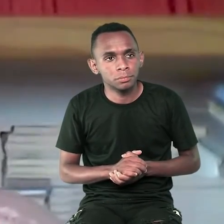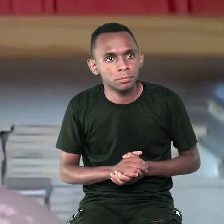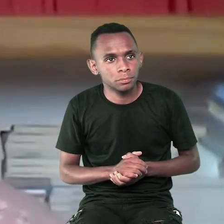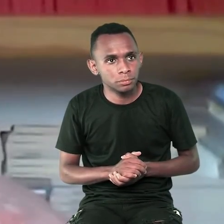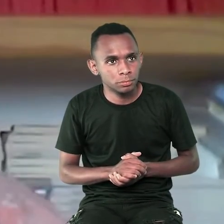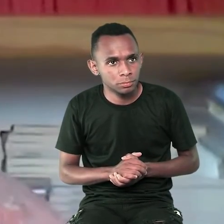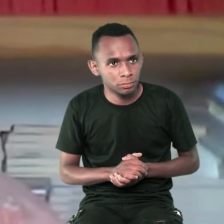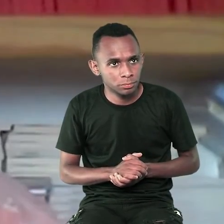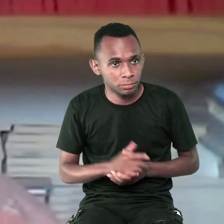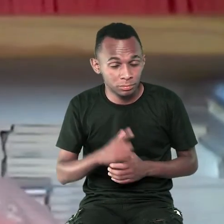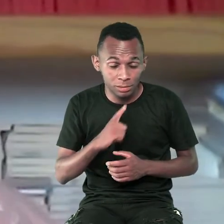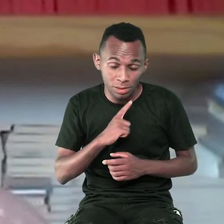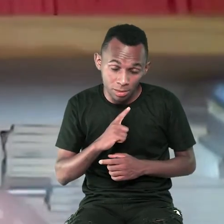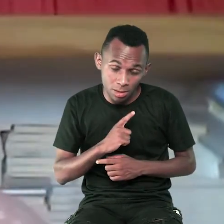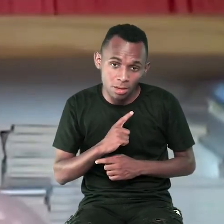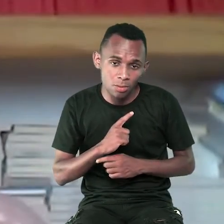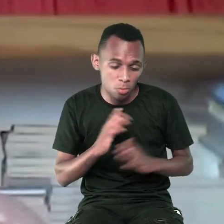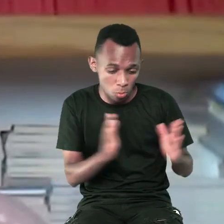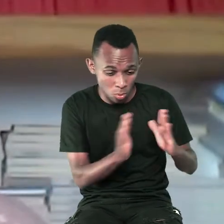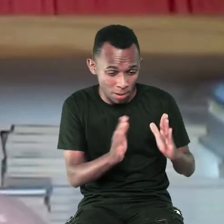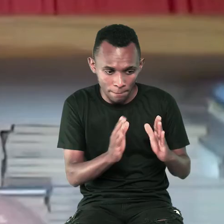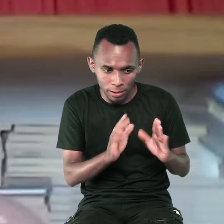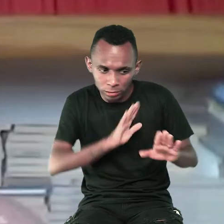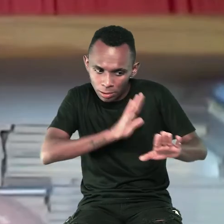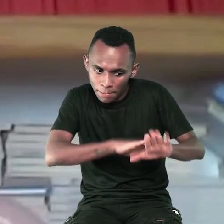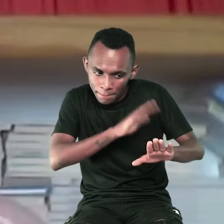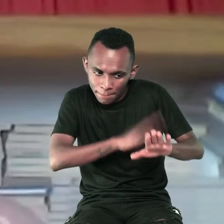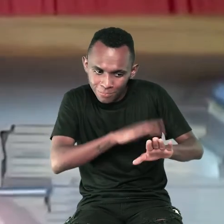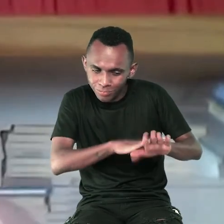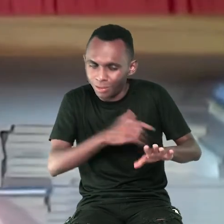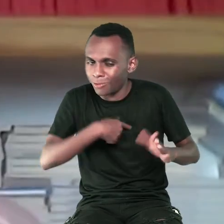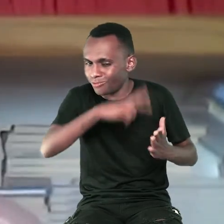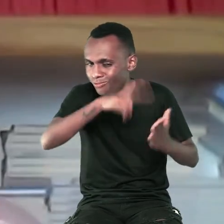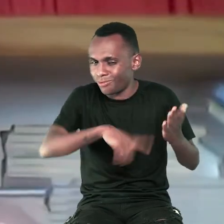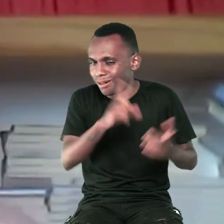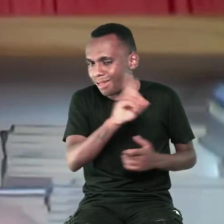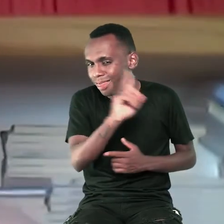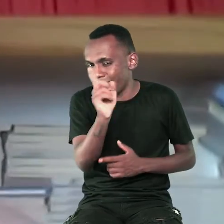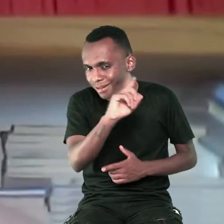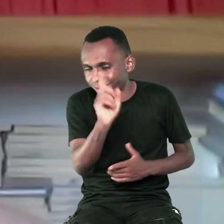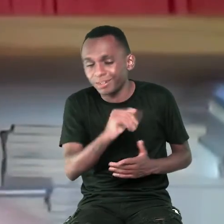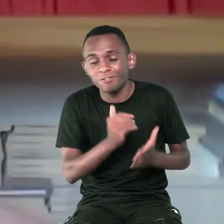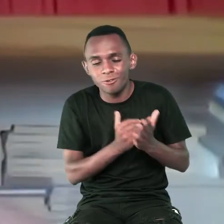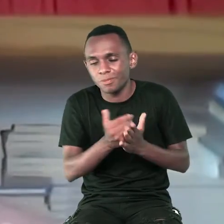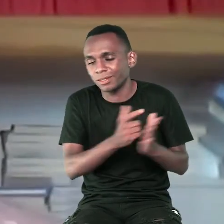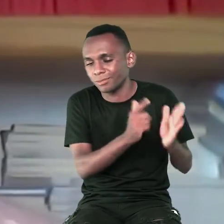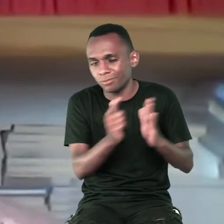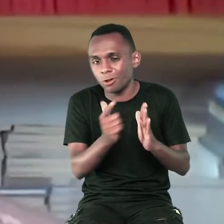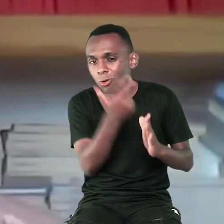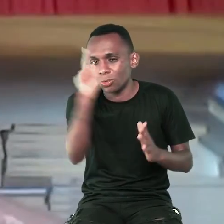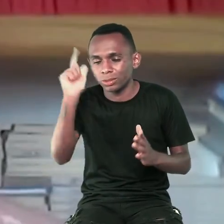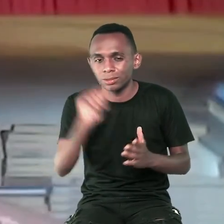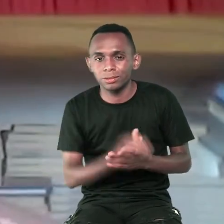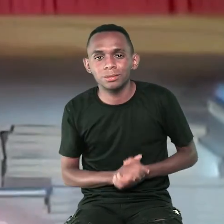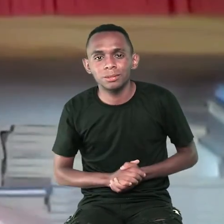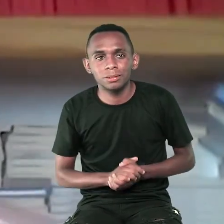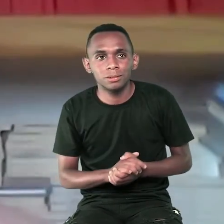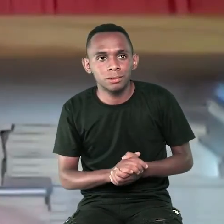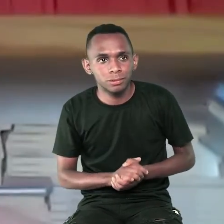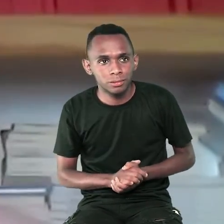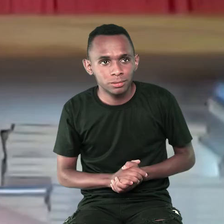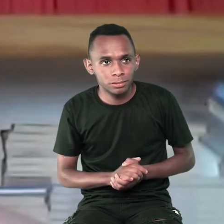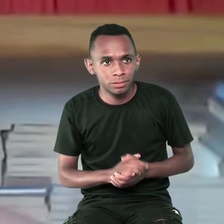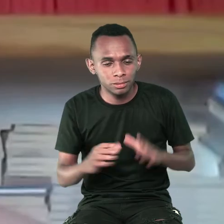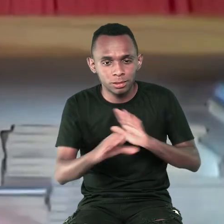Ele tem uma parte meio enigmática antes aqui, mas eu não vou ler. Não, eu vou começar com ela. Aí, esse capítulo